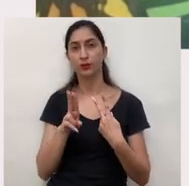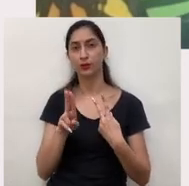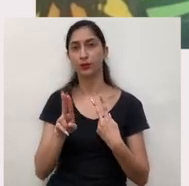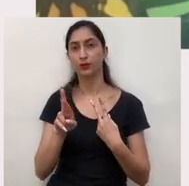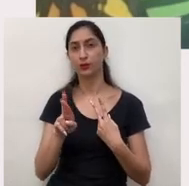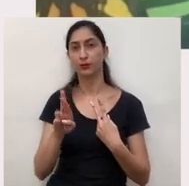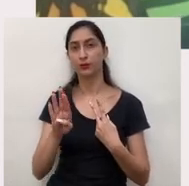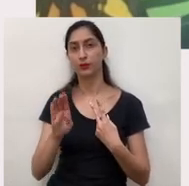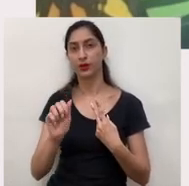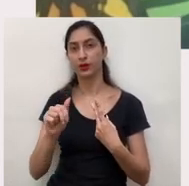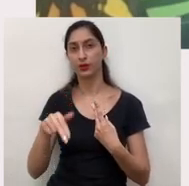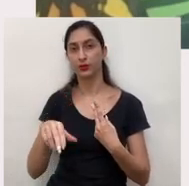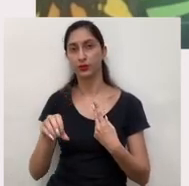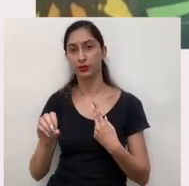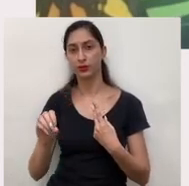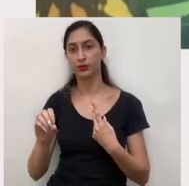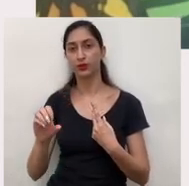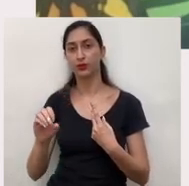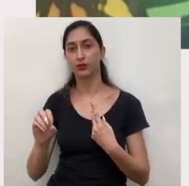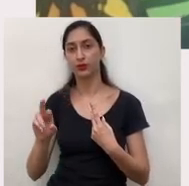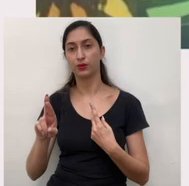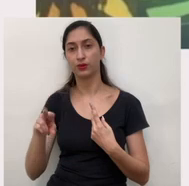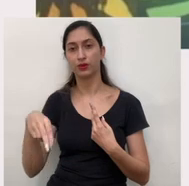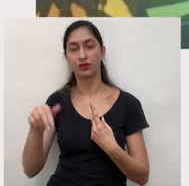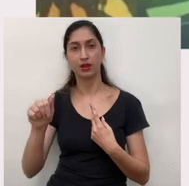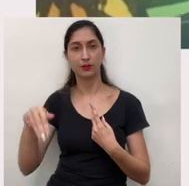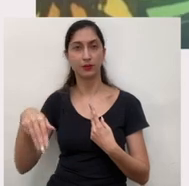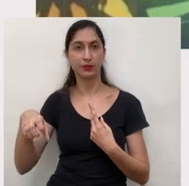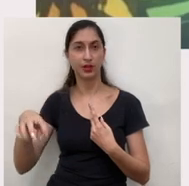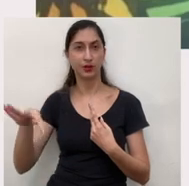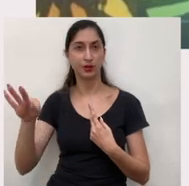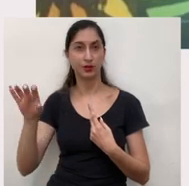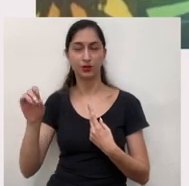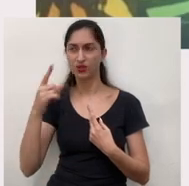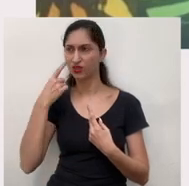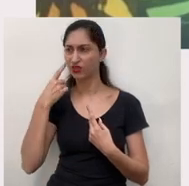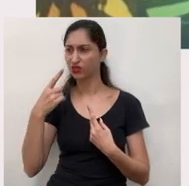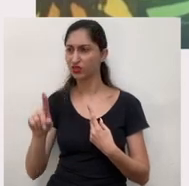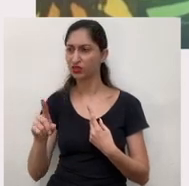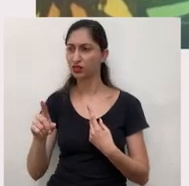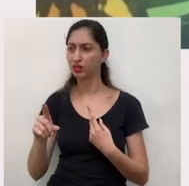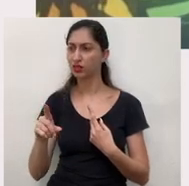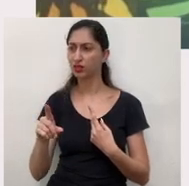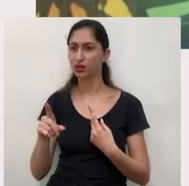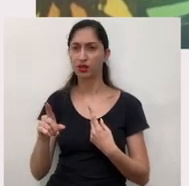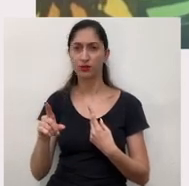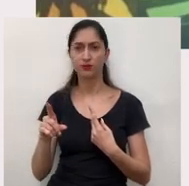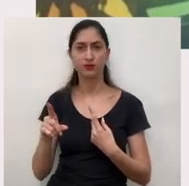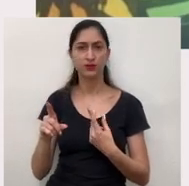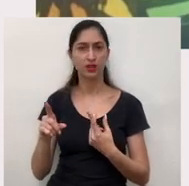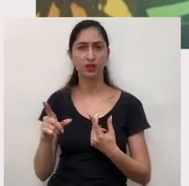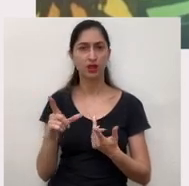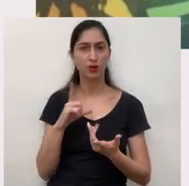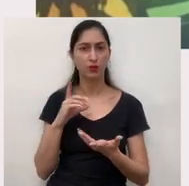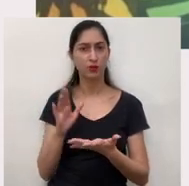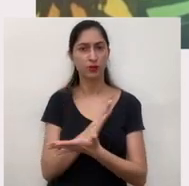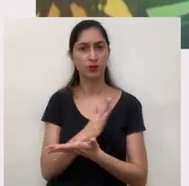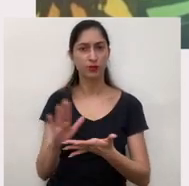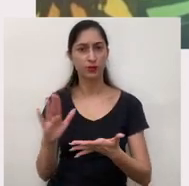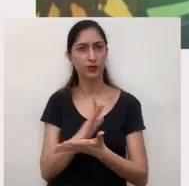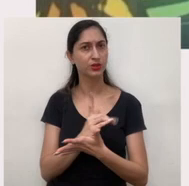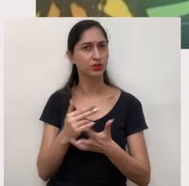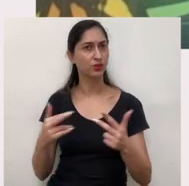coisas que eu não pus na prancha, porque já estava pronta, assim, mas que fizeram com o inventário que eu não tinha, não me mandaram, não